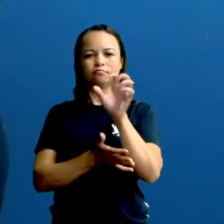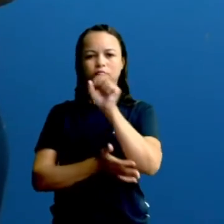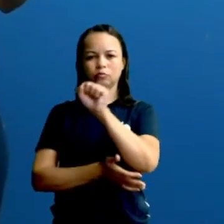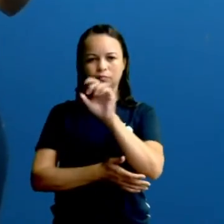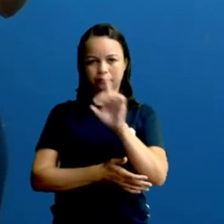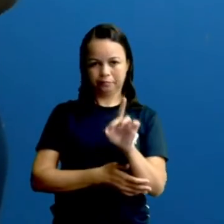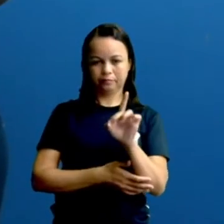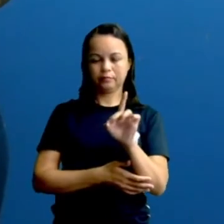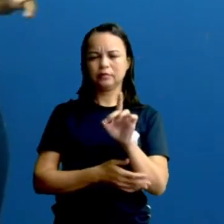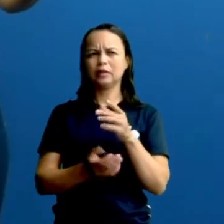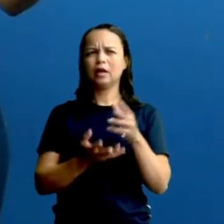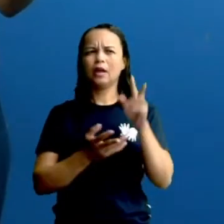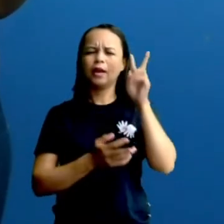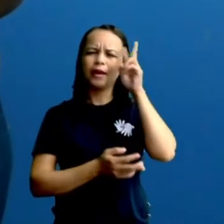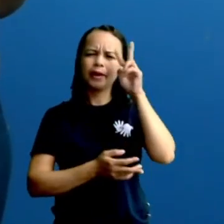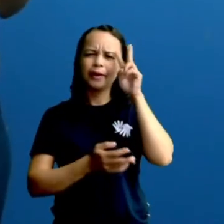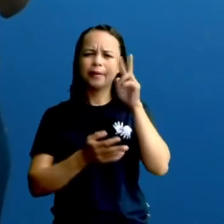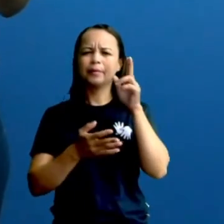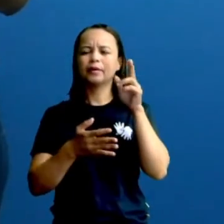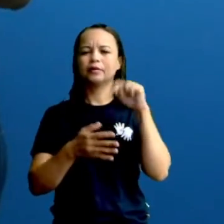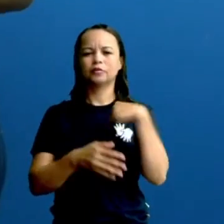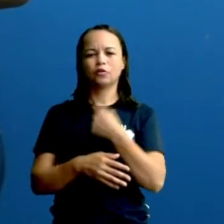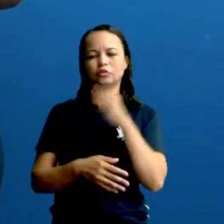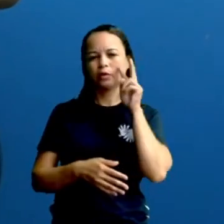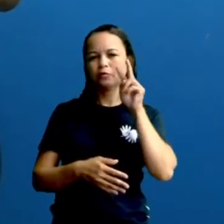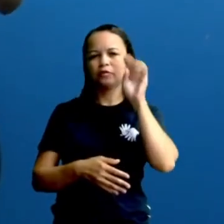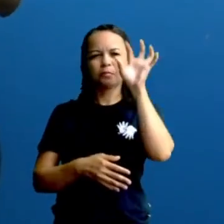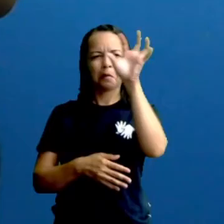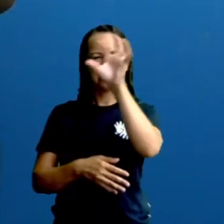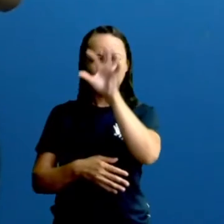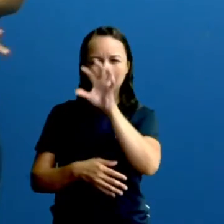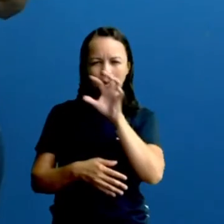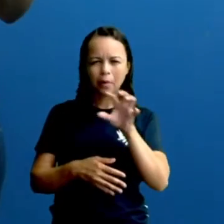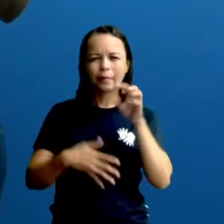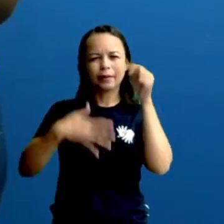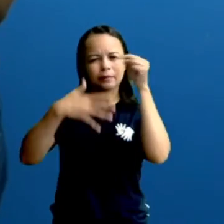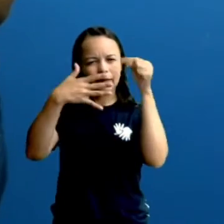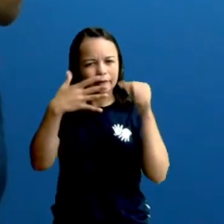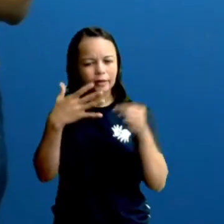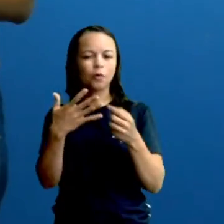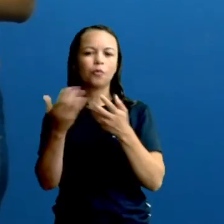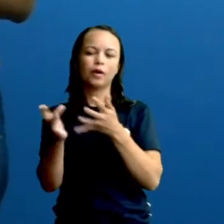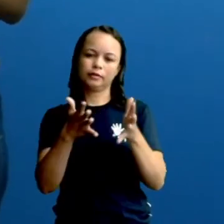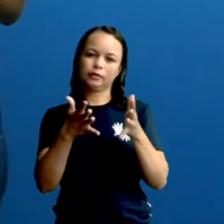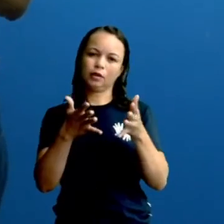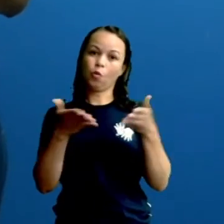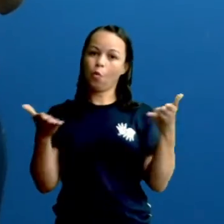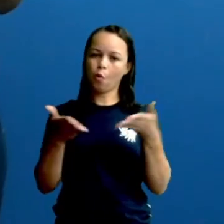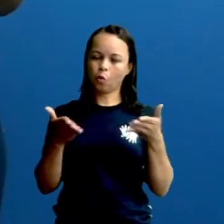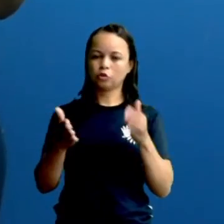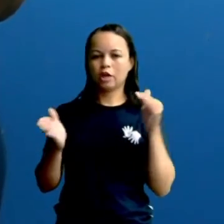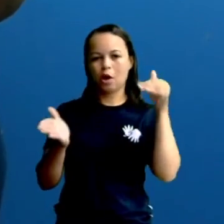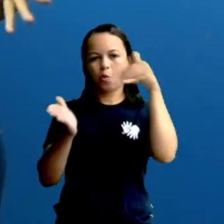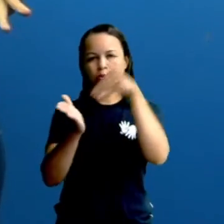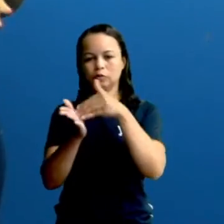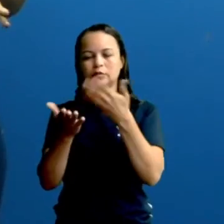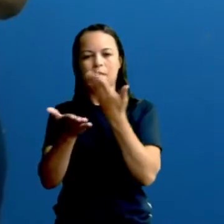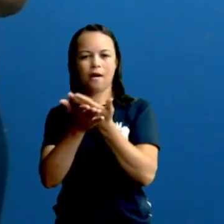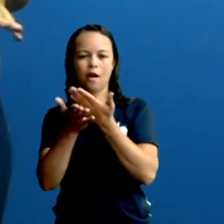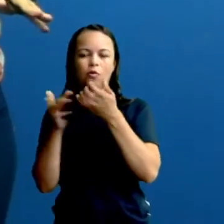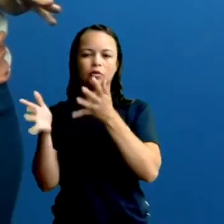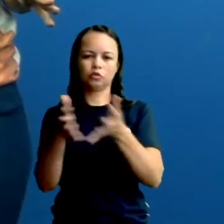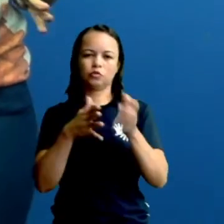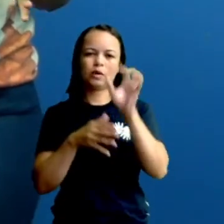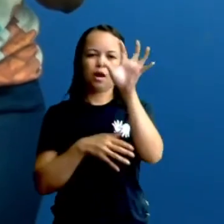nós estamos vendo cada região do Brasil? Então, pronto, essa é a nossa penúltima aula sobre as regiões do